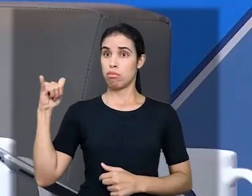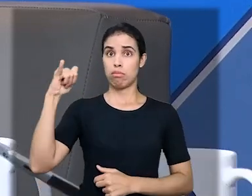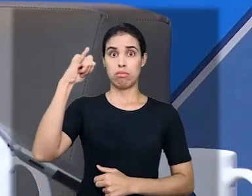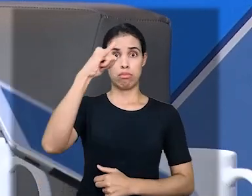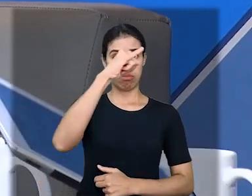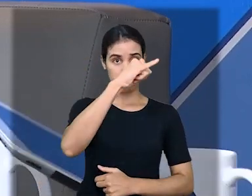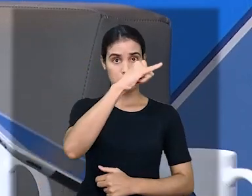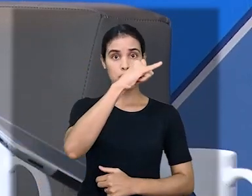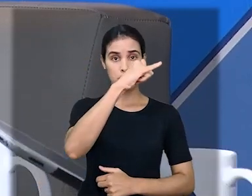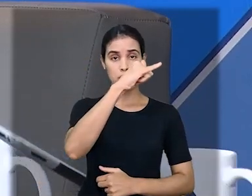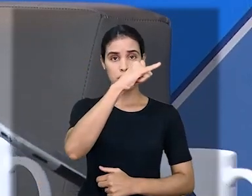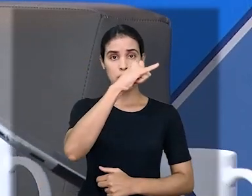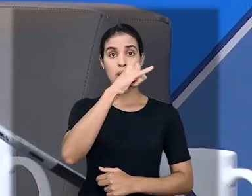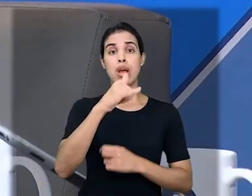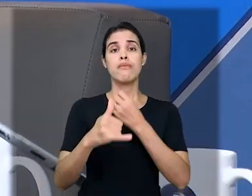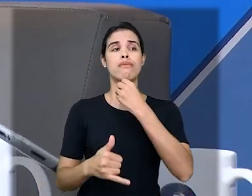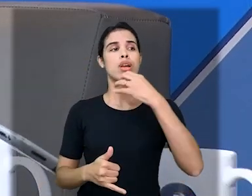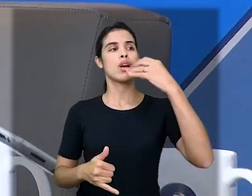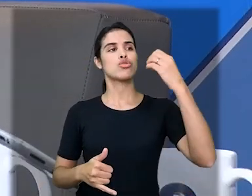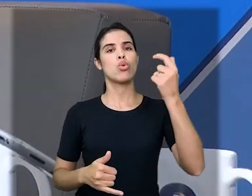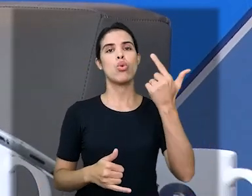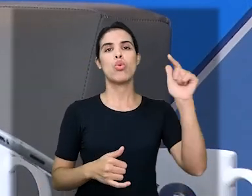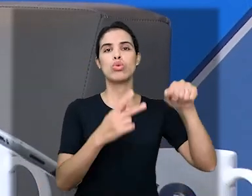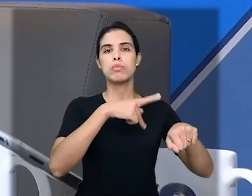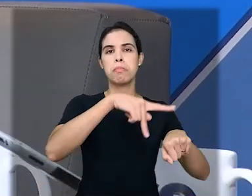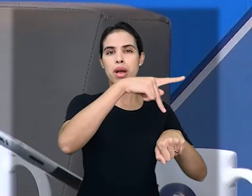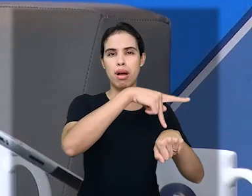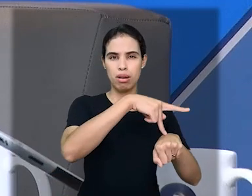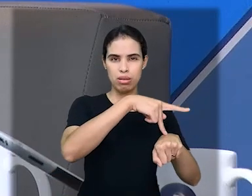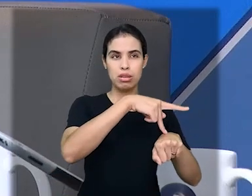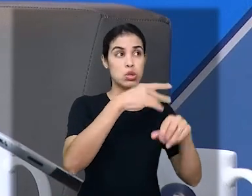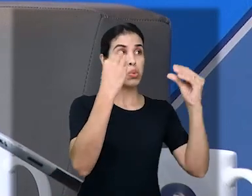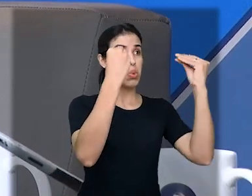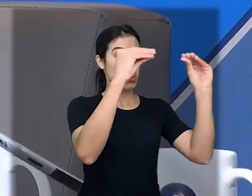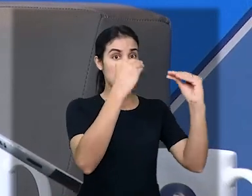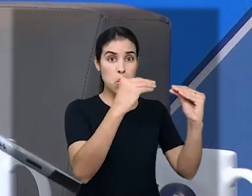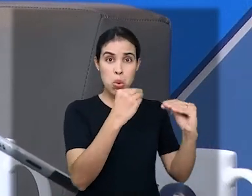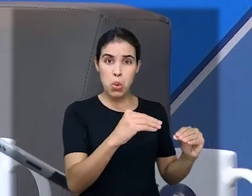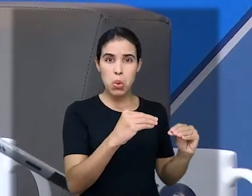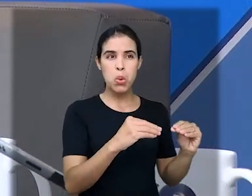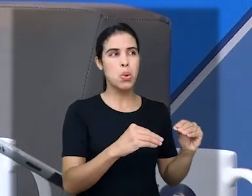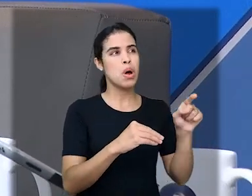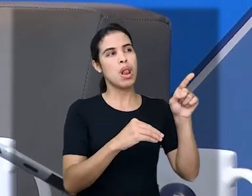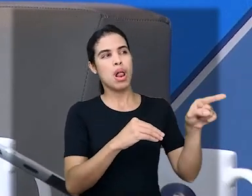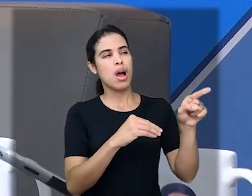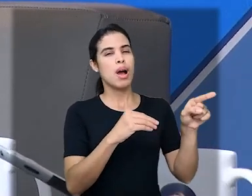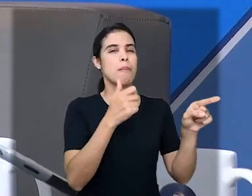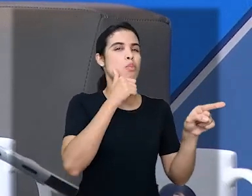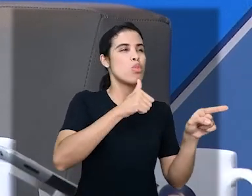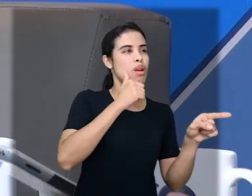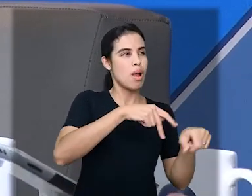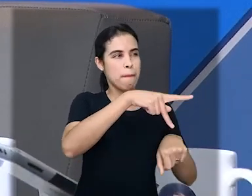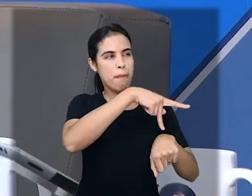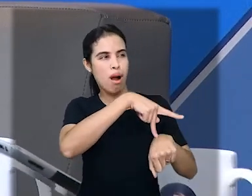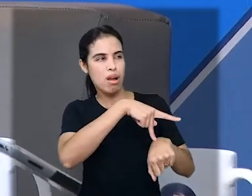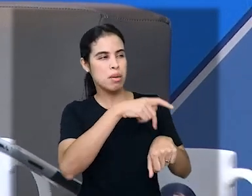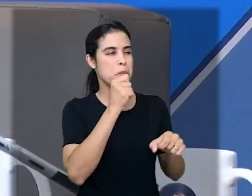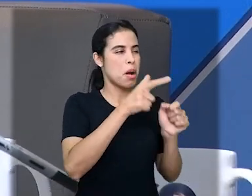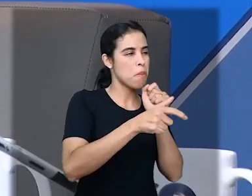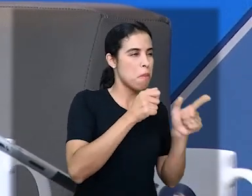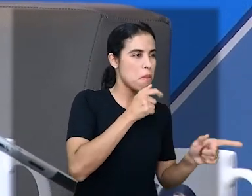companhia aérea que ele viajou para o exterior e fez piadas de mau gosto envolvendo mulheres daquele